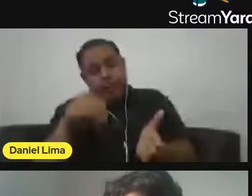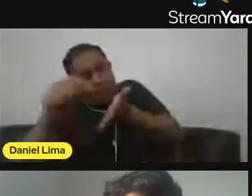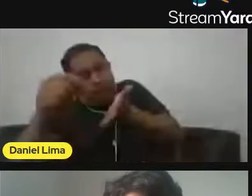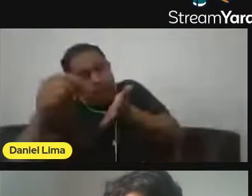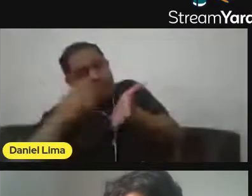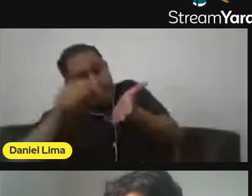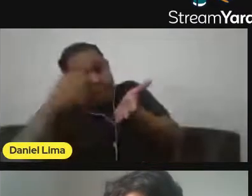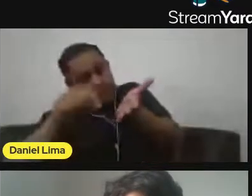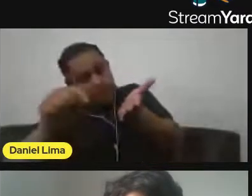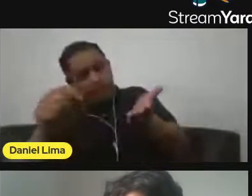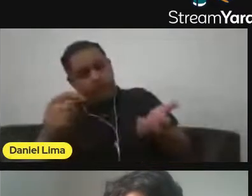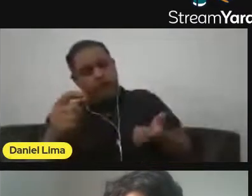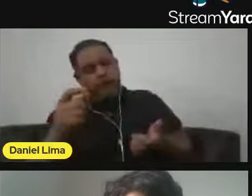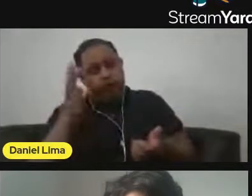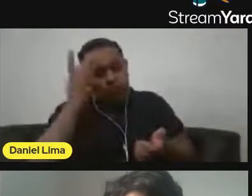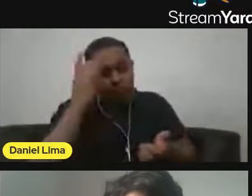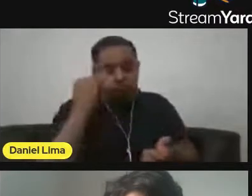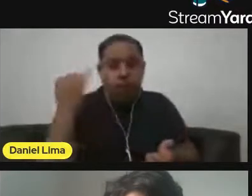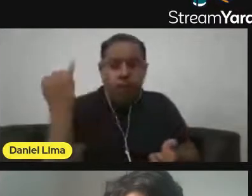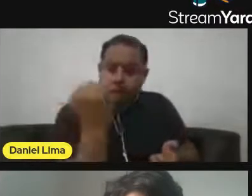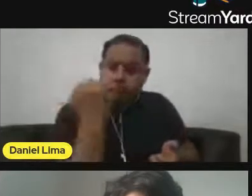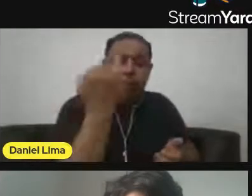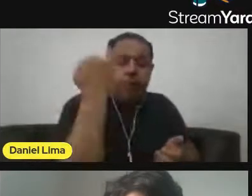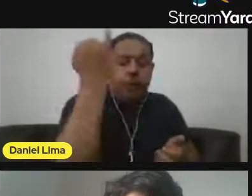uma vontade